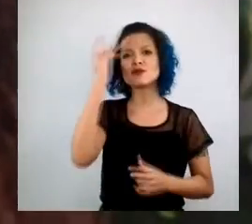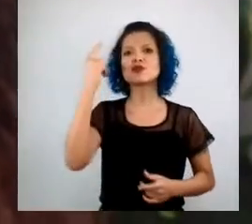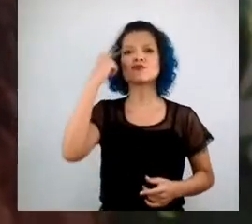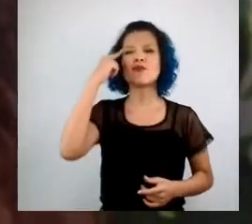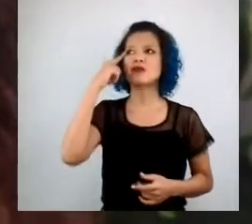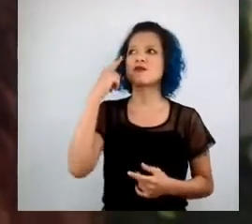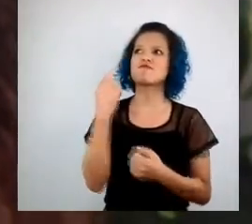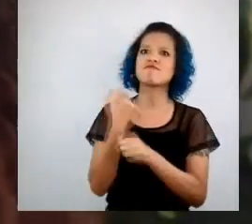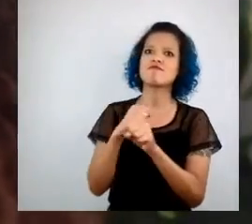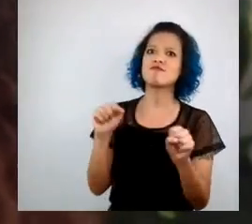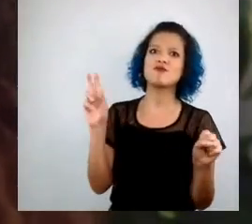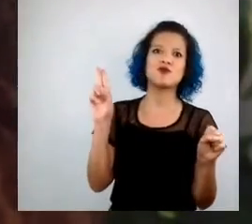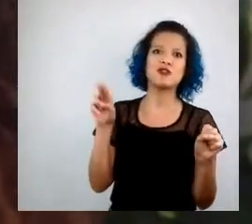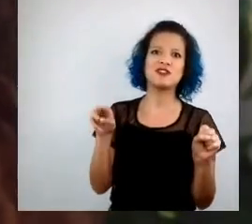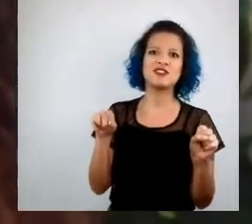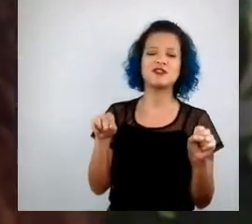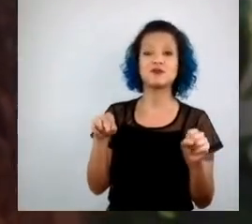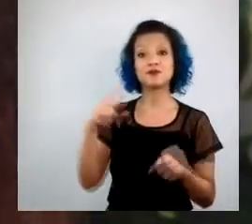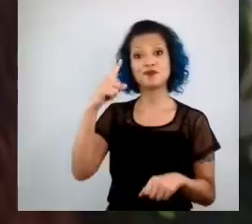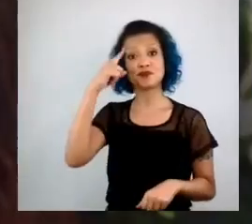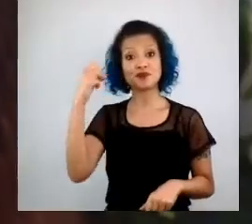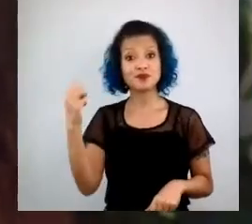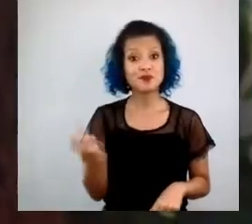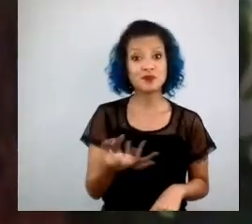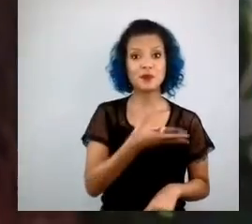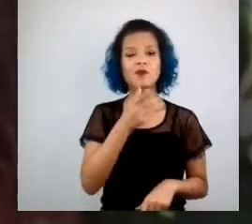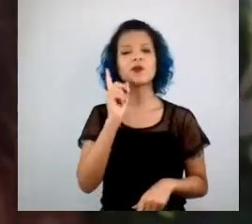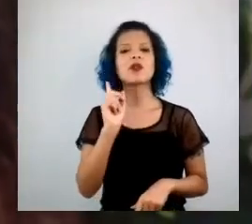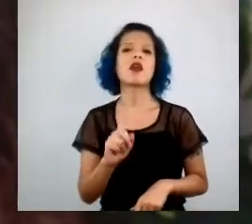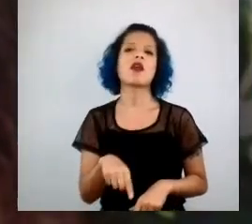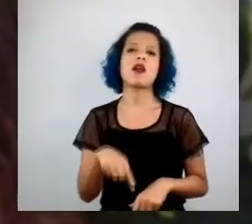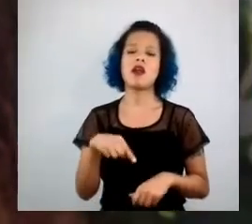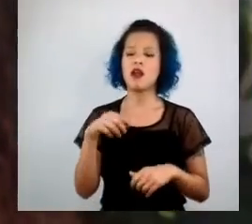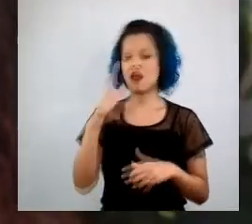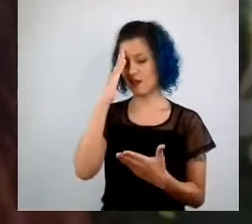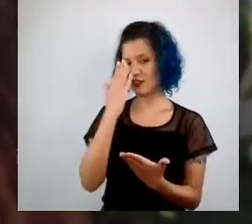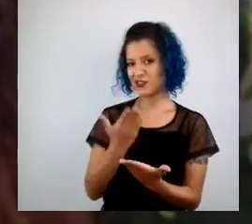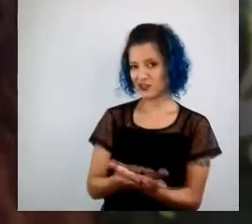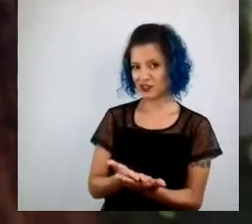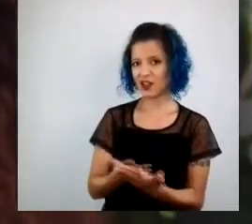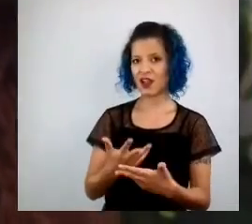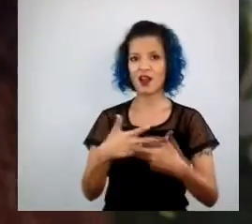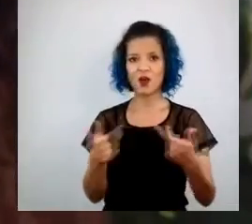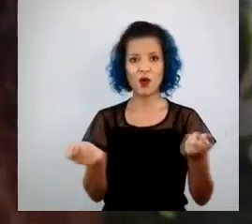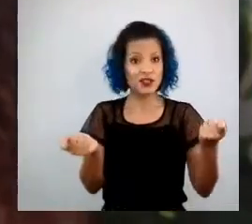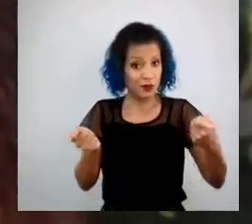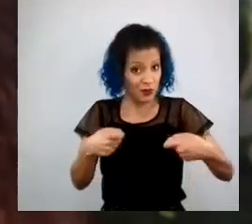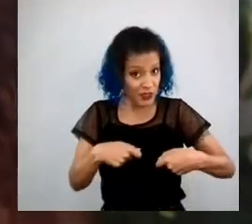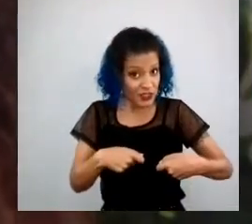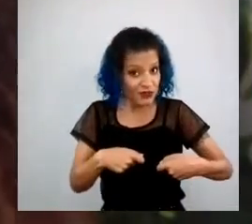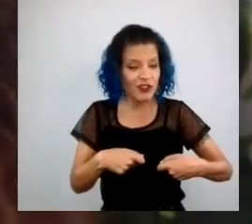Inovar é acreditar que o possível é possível.